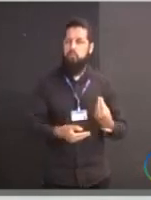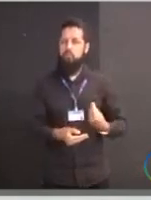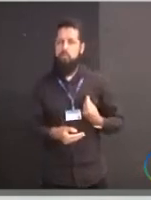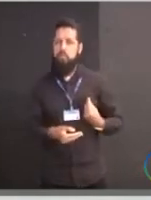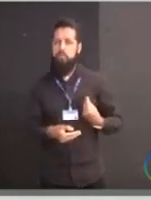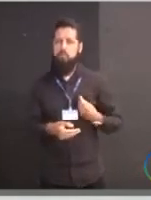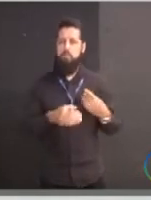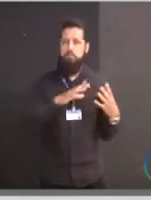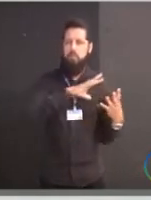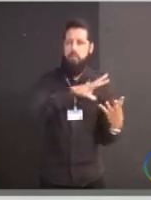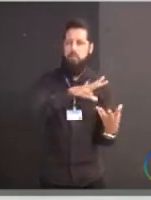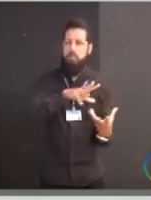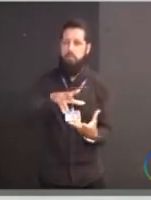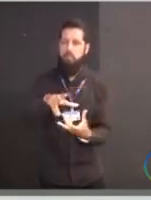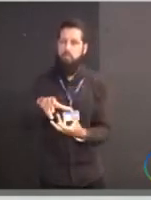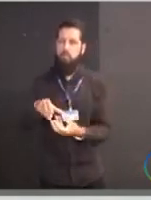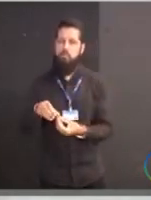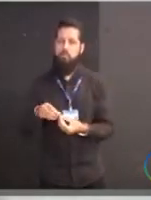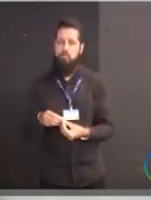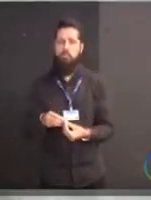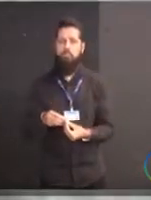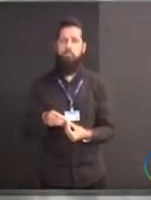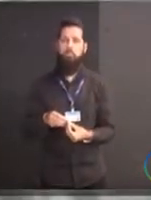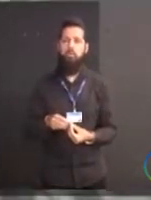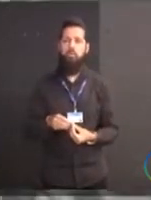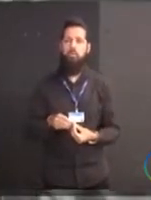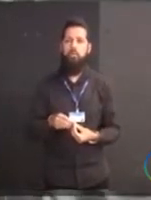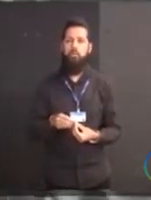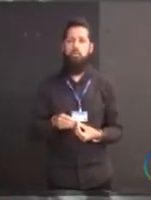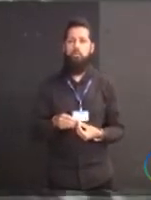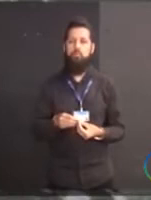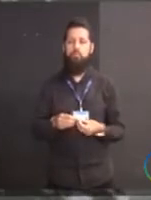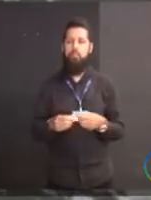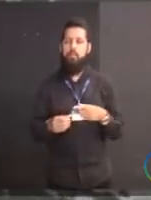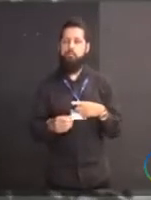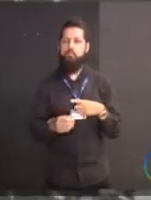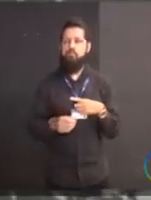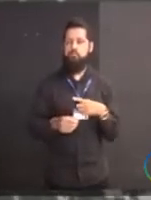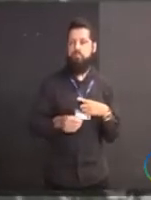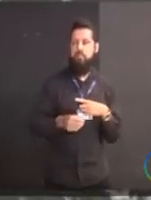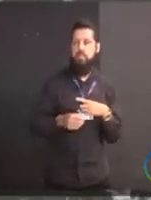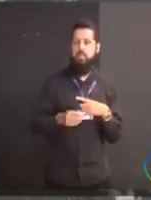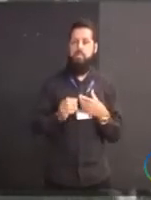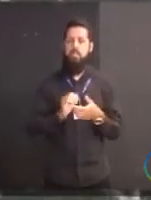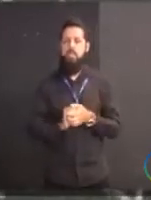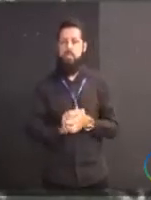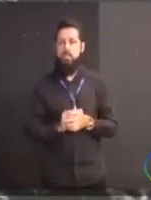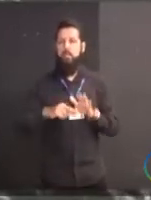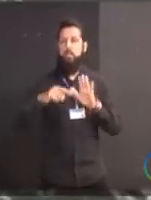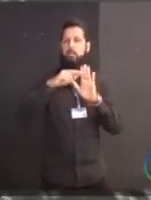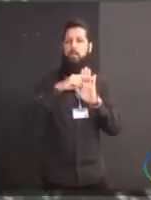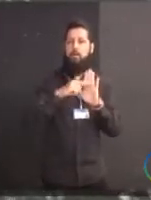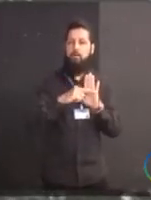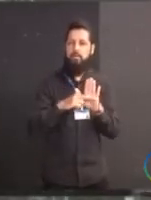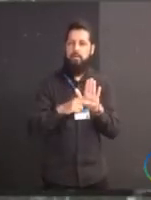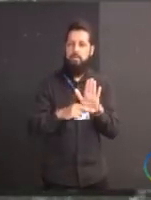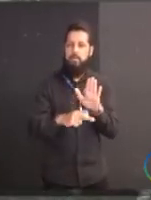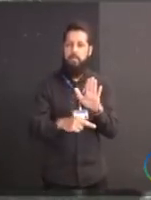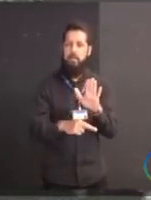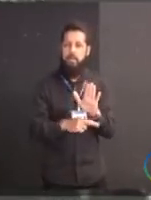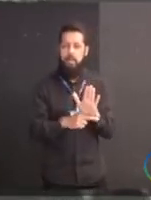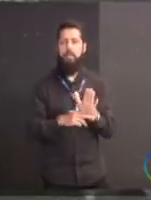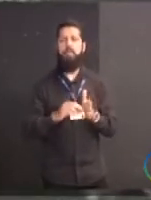humano estariam, quem sabe, condicionados à regra áurea e estaríamos